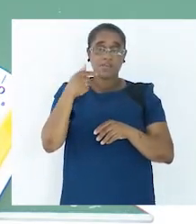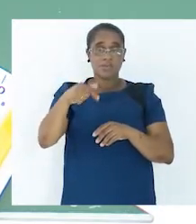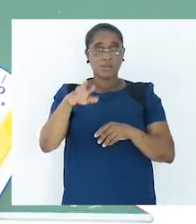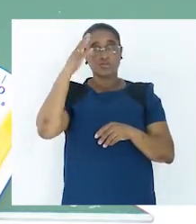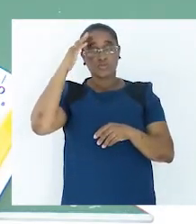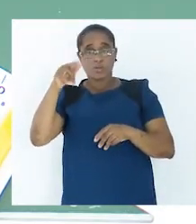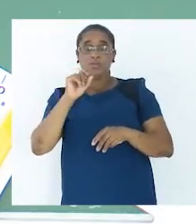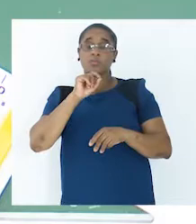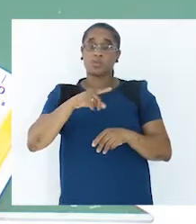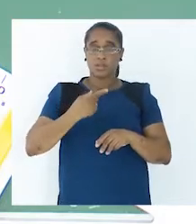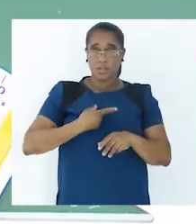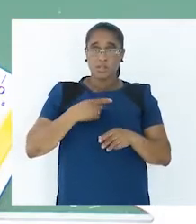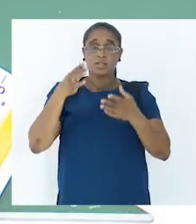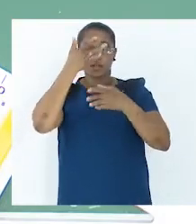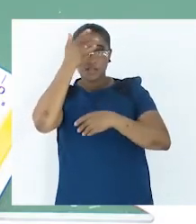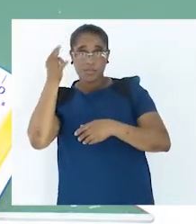para ser simplificada